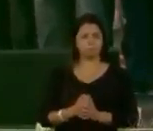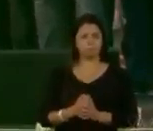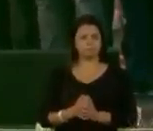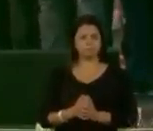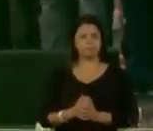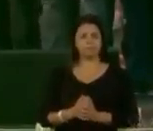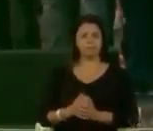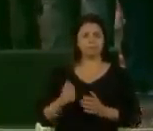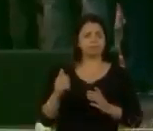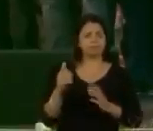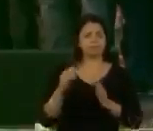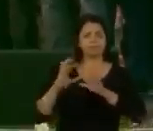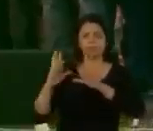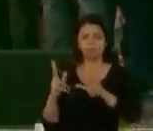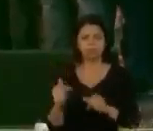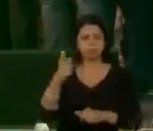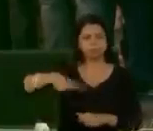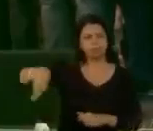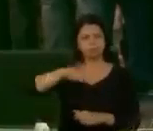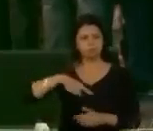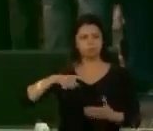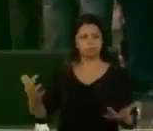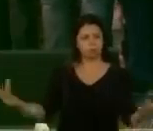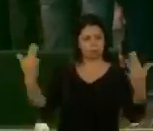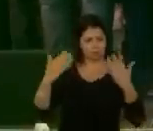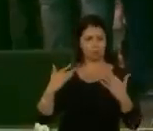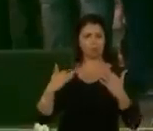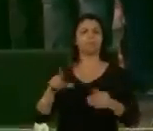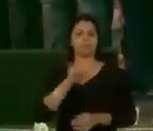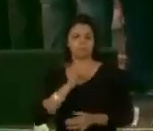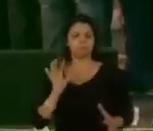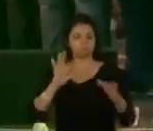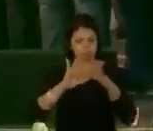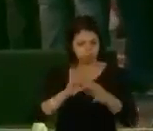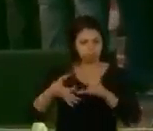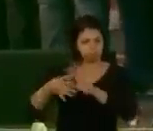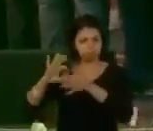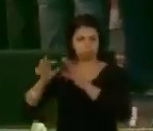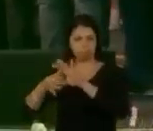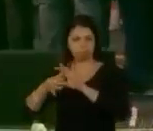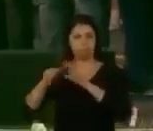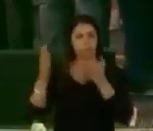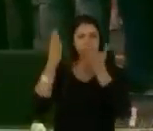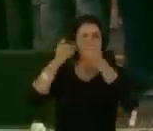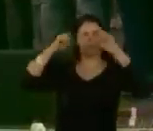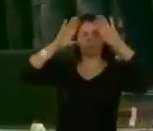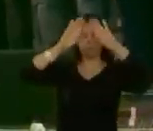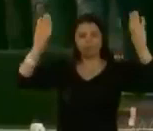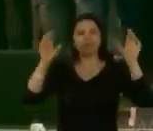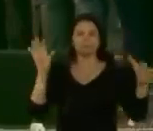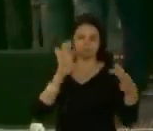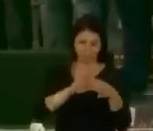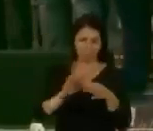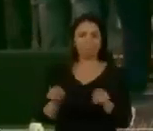todos aqueles que estão conectados aqui estão lá em cima também. O que eu